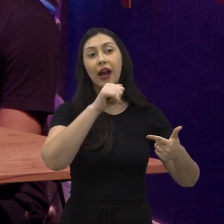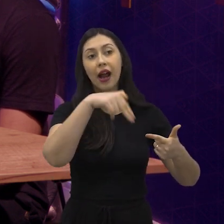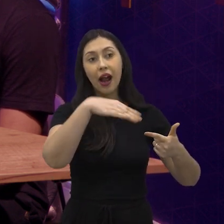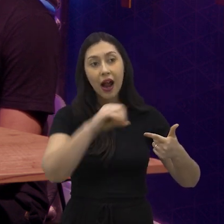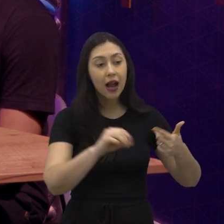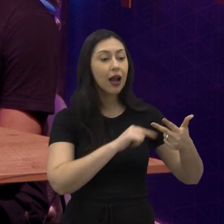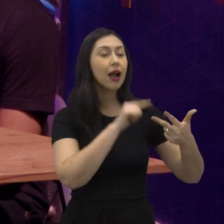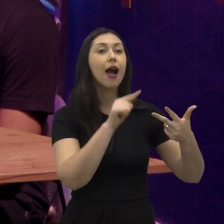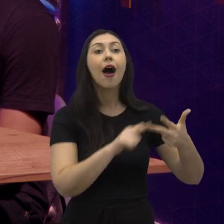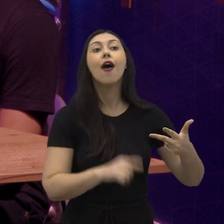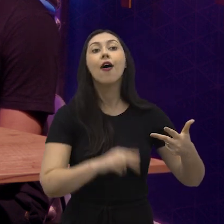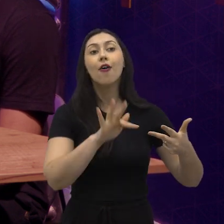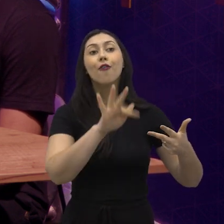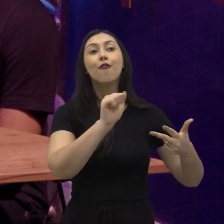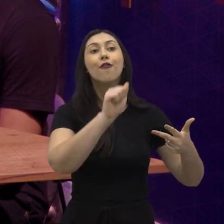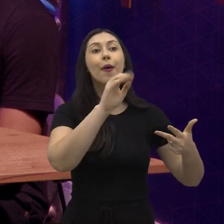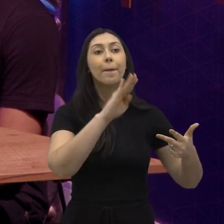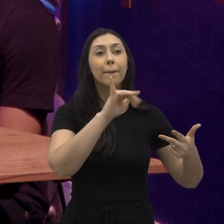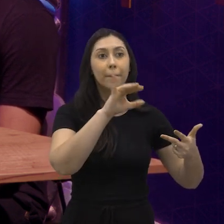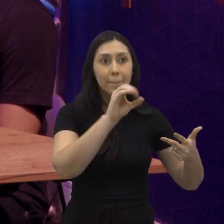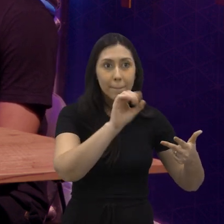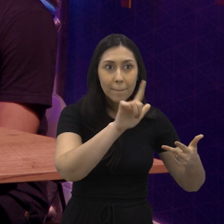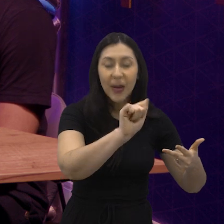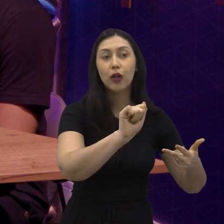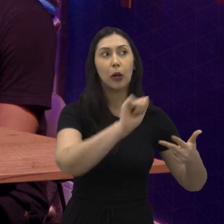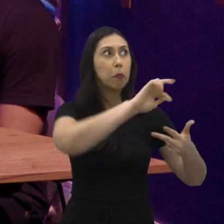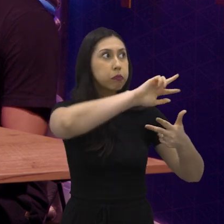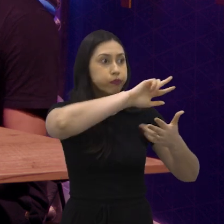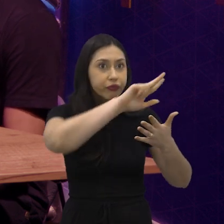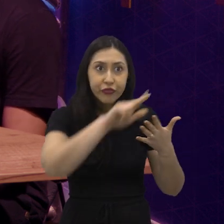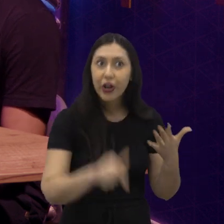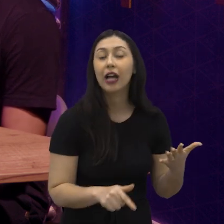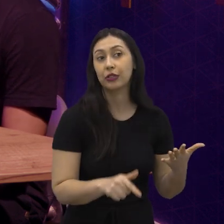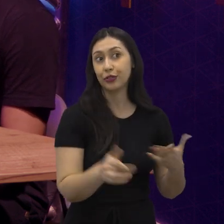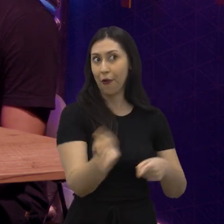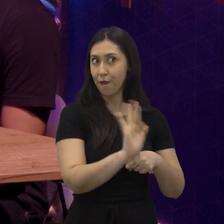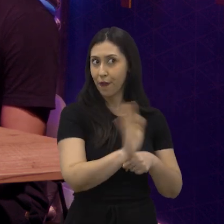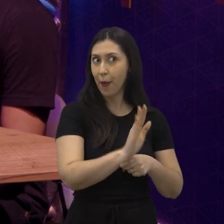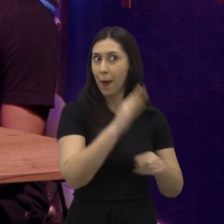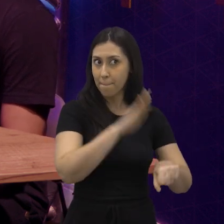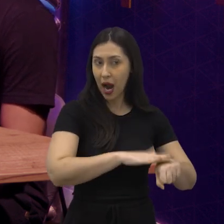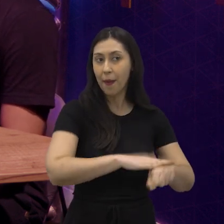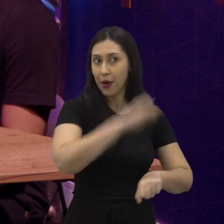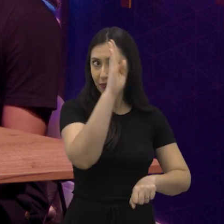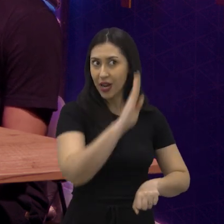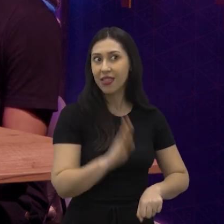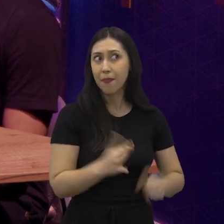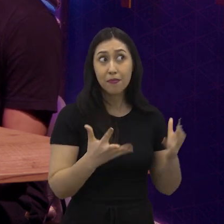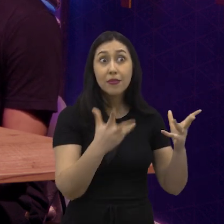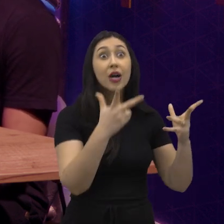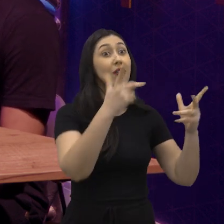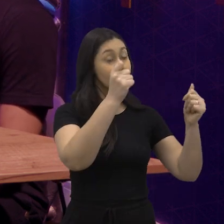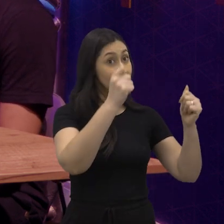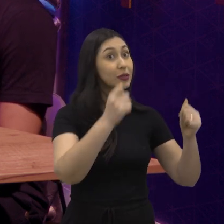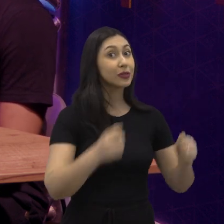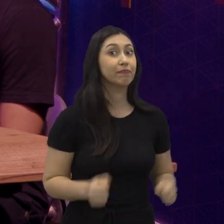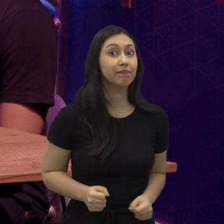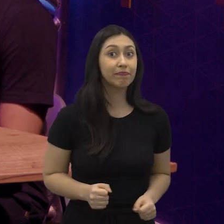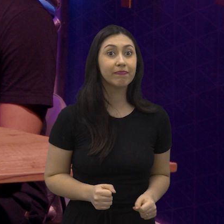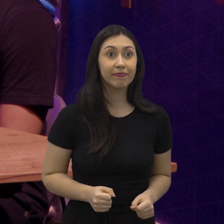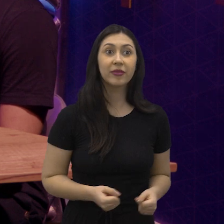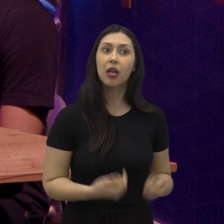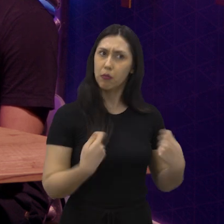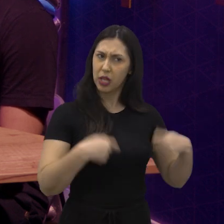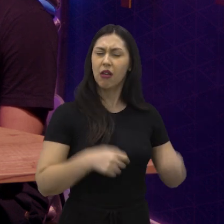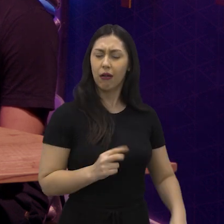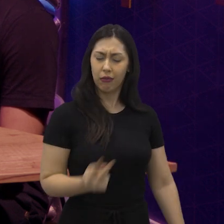Nascimento, outro filmão ótimo. Gente, tá cheio de clássico brasileiro pra vocês assistirem do terror. Pra não conseguir dormir. Pra não conseguir dormir. Agora a